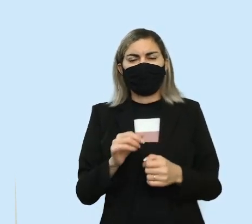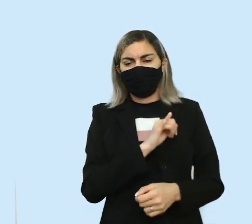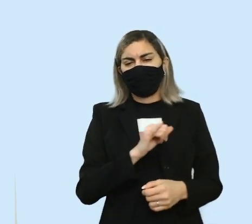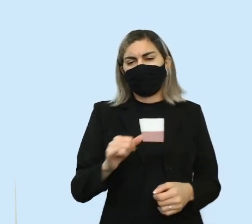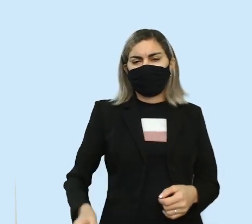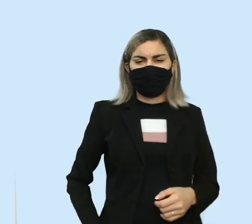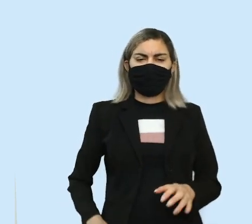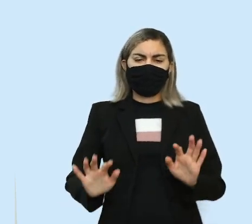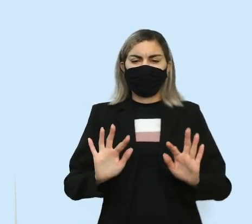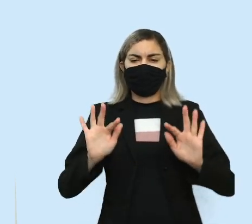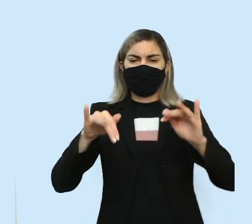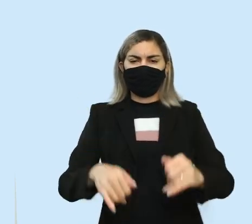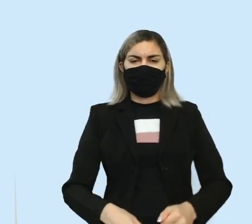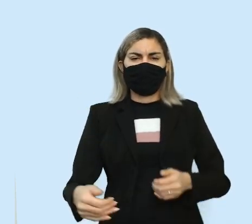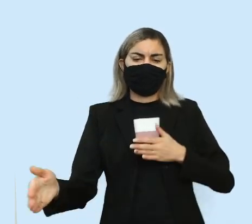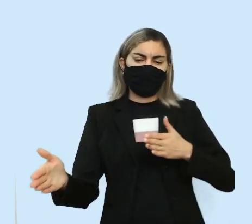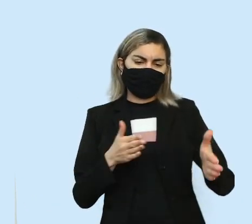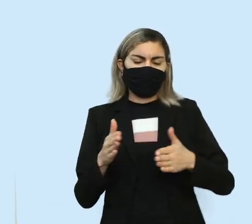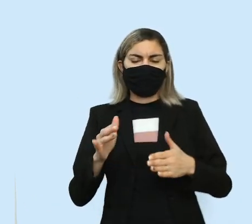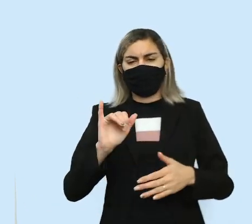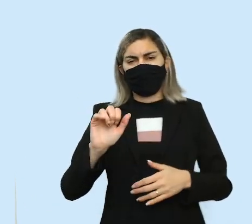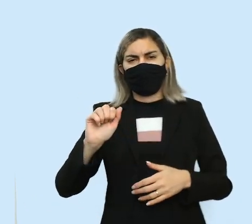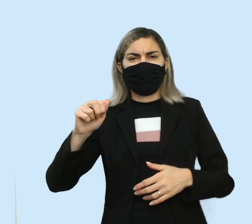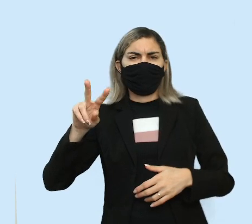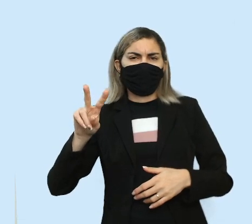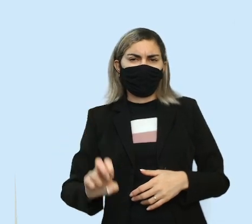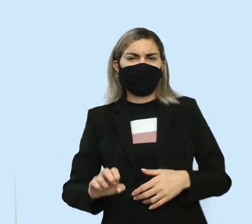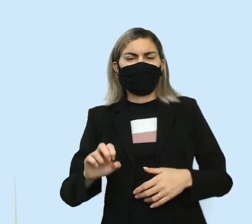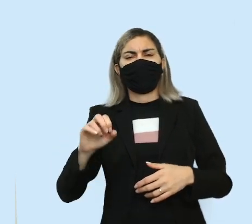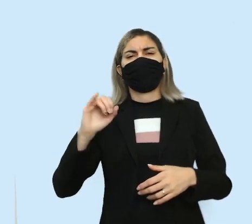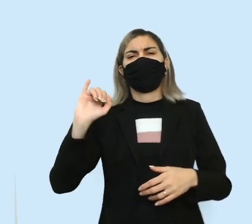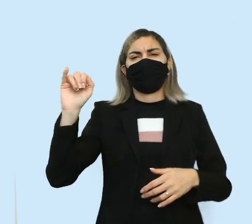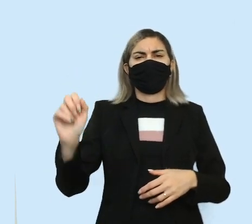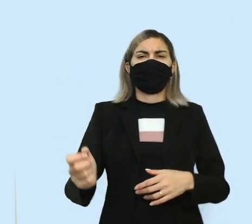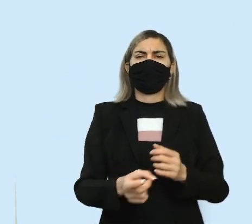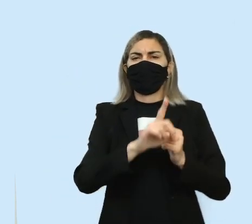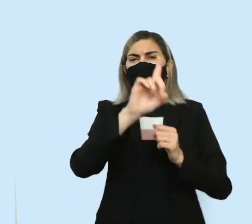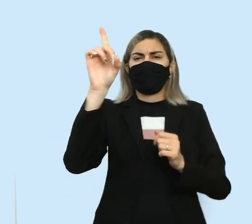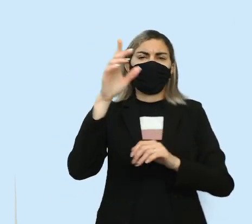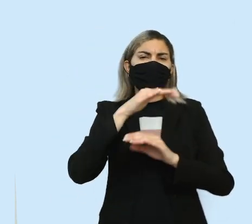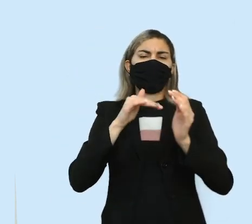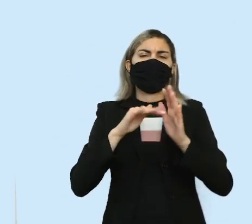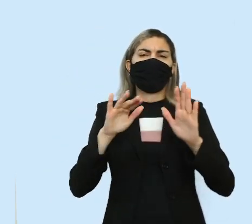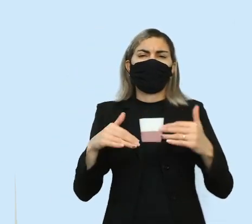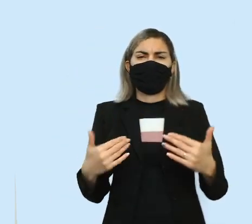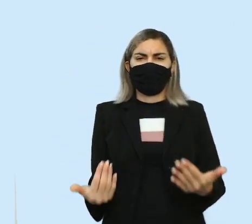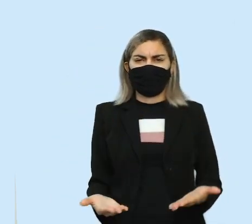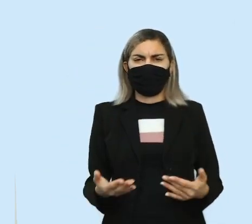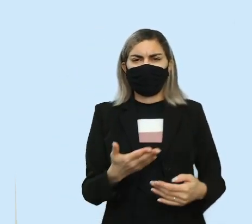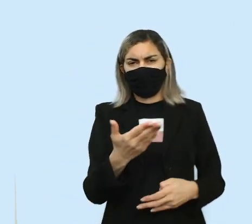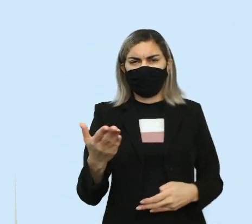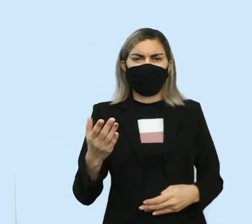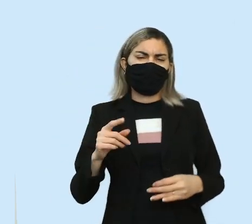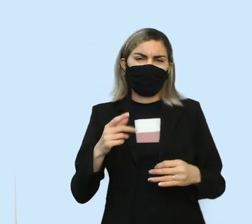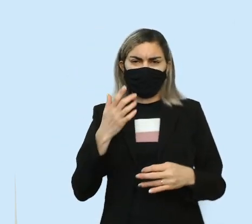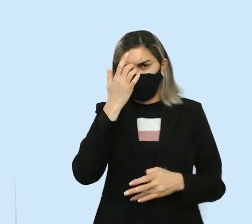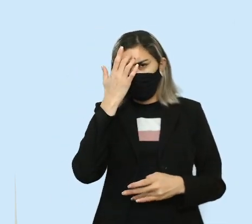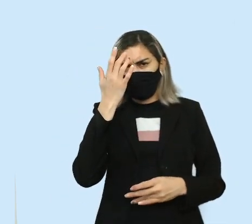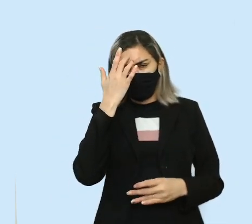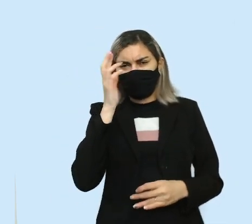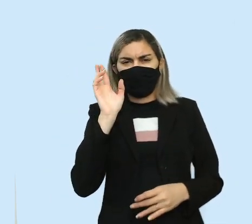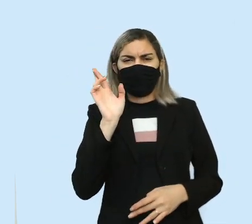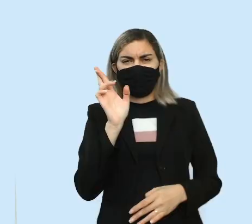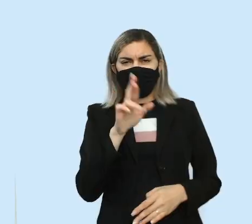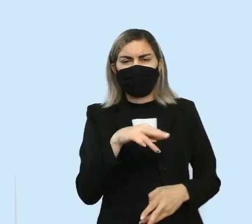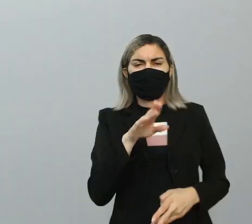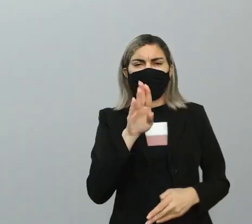impérios, e por fim, ao período em que Yahvé tornou-se Deus de todos, né? Qual seria a resposta? Então, você facilmente respondeu aí